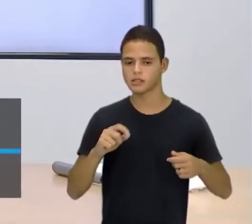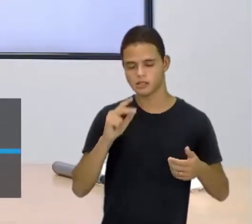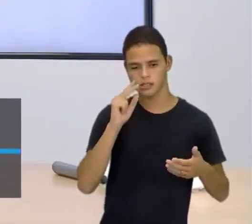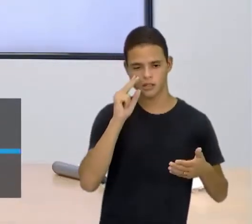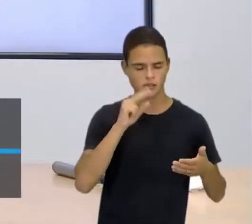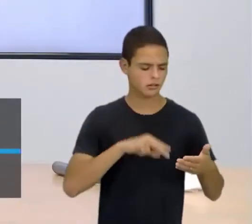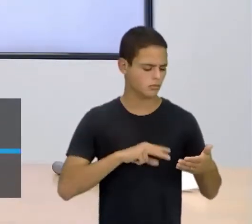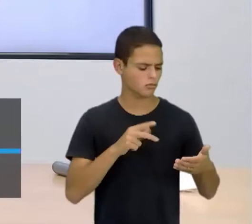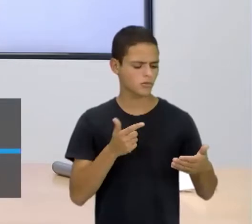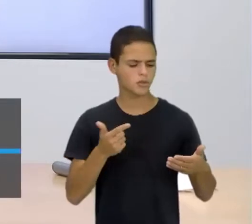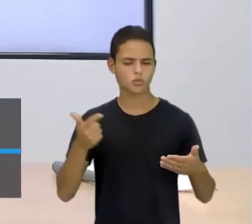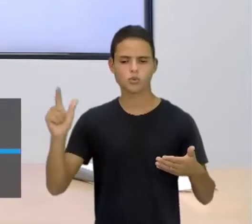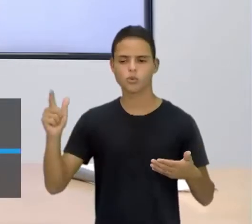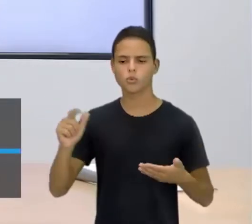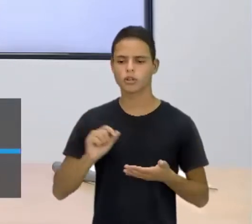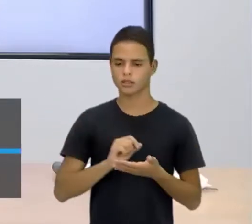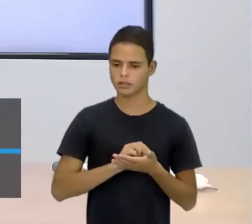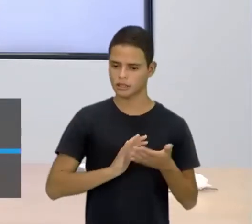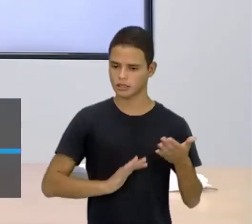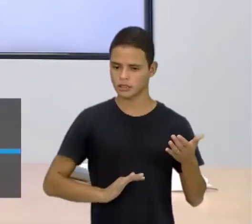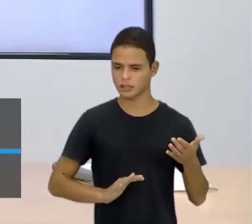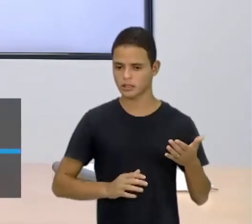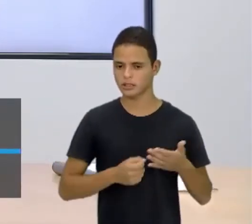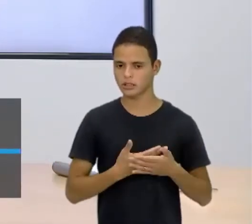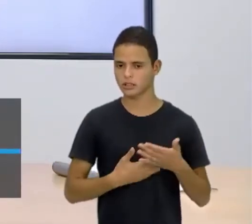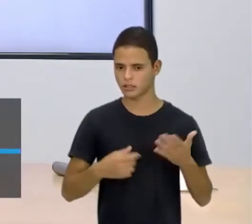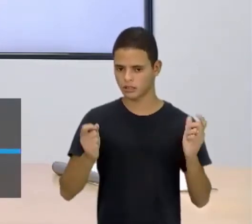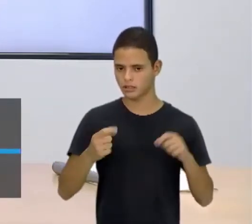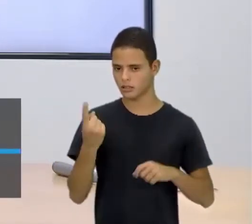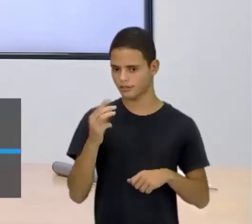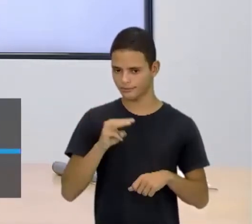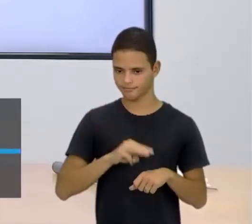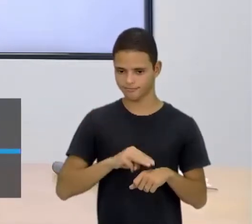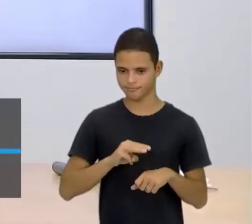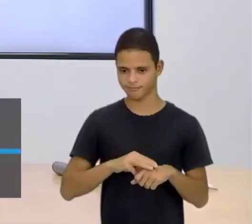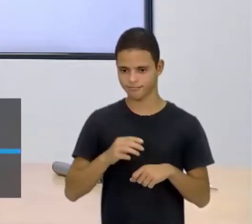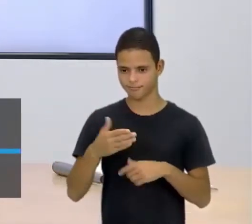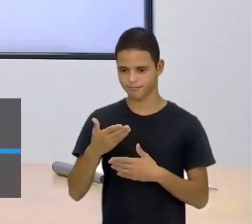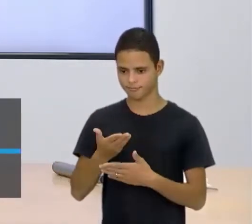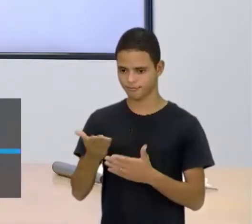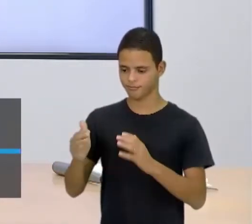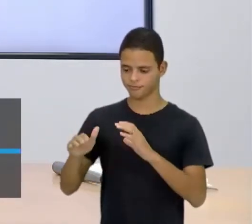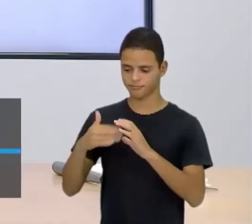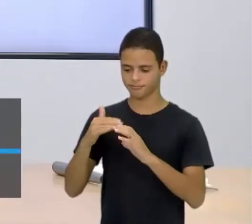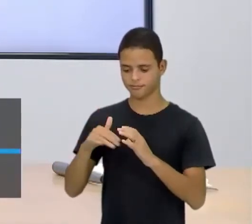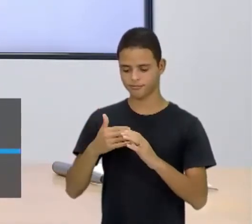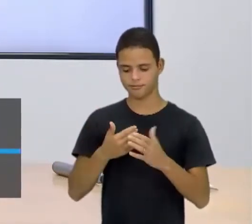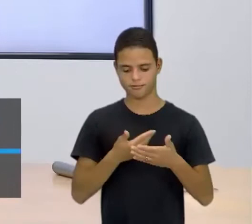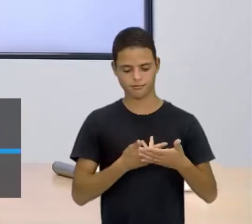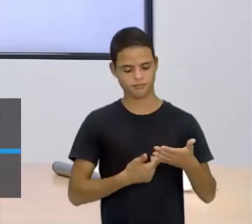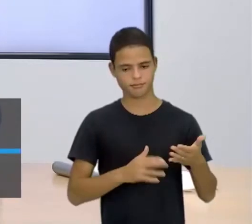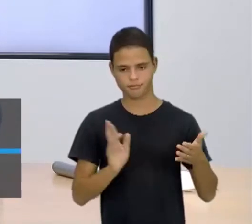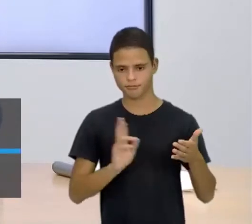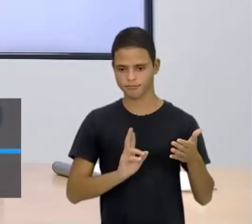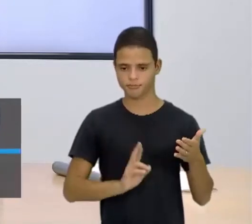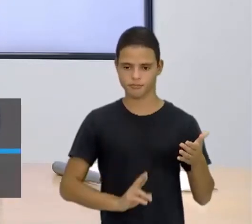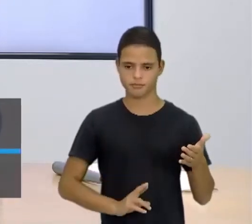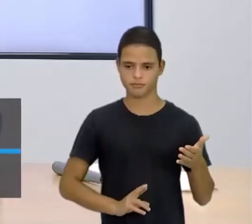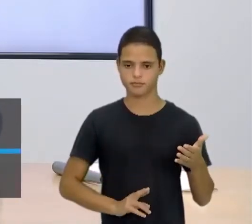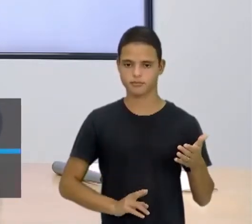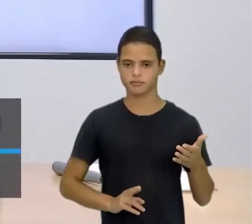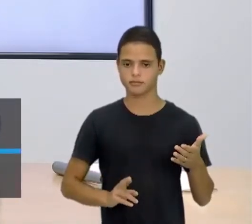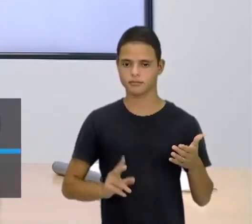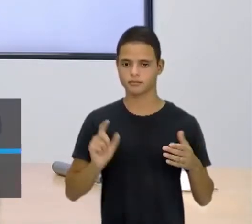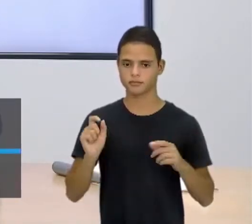outro tipo de atividade? Para contextualizar, vou deixar aí um minuto para vocês mandarem as respostas aqui no chat e compartilharmos aqui o